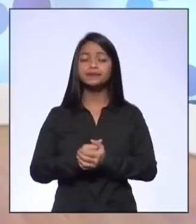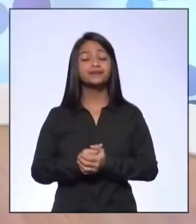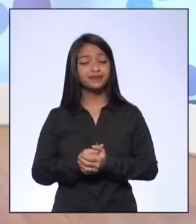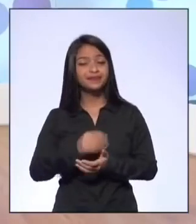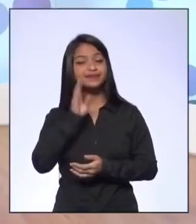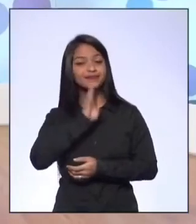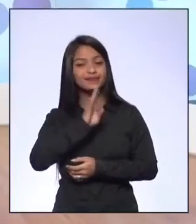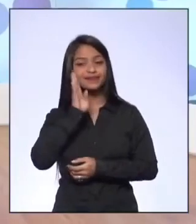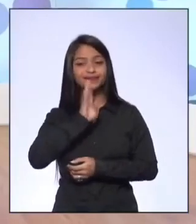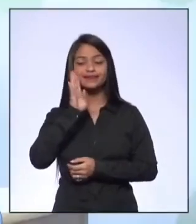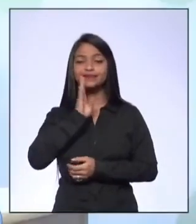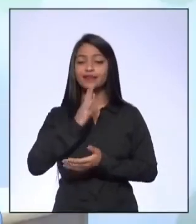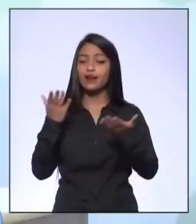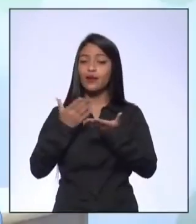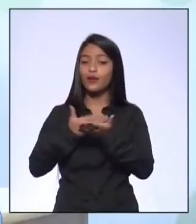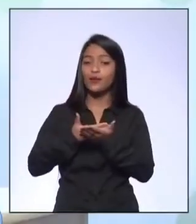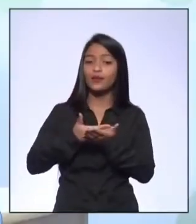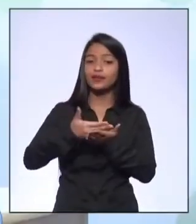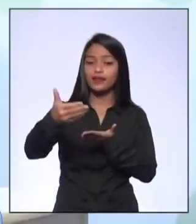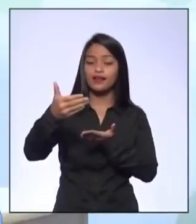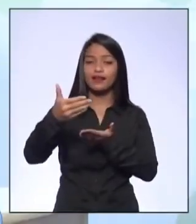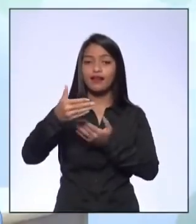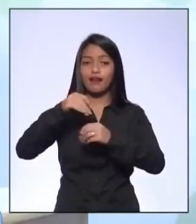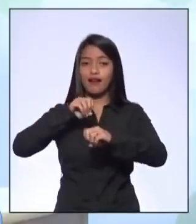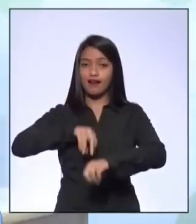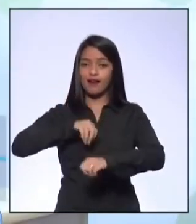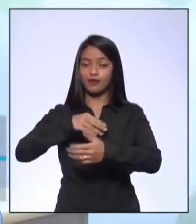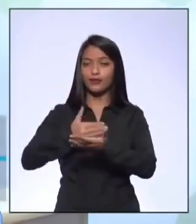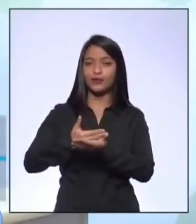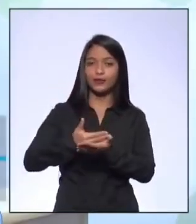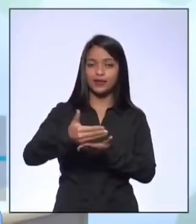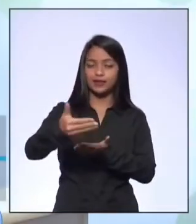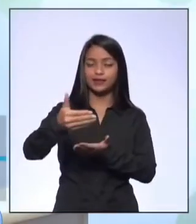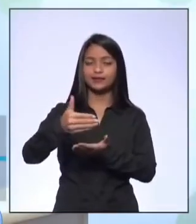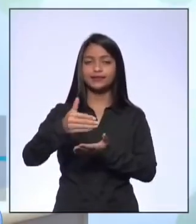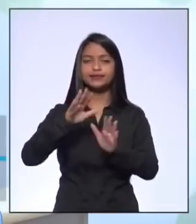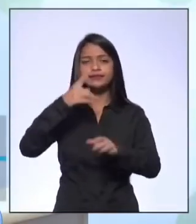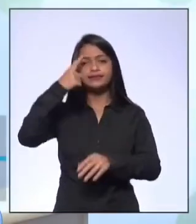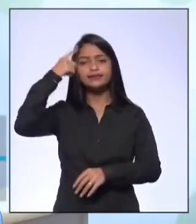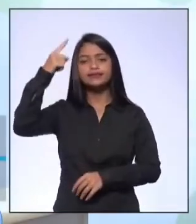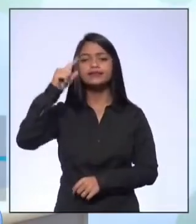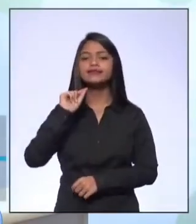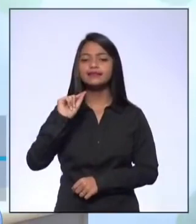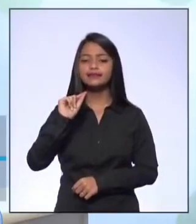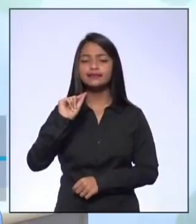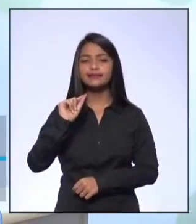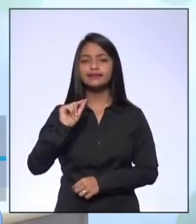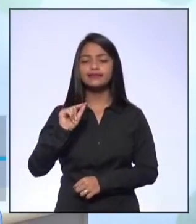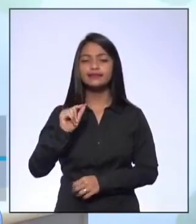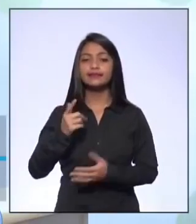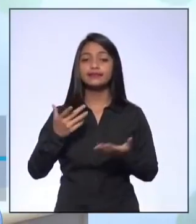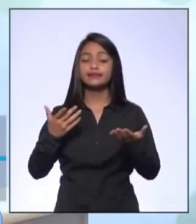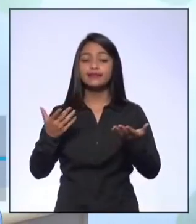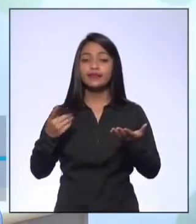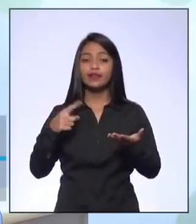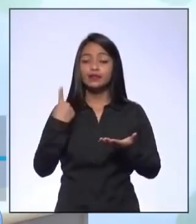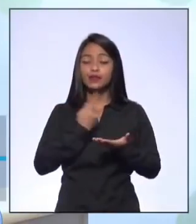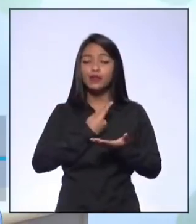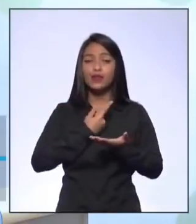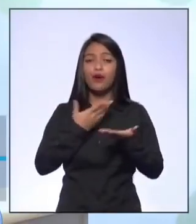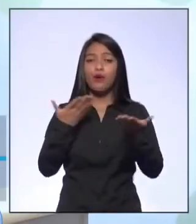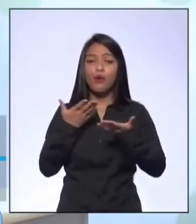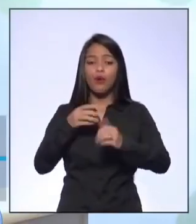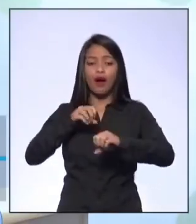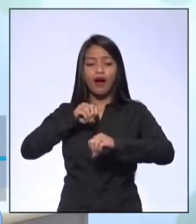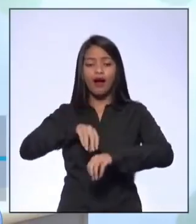Legal, nós vamos iniciar essa aula de hoje. Lembrando que nós estamos fazendo uma